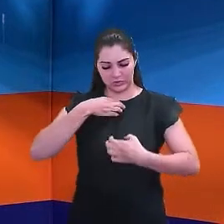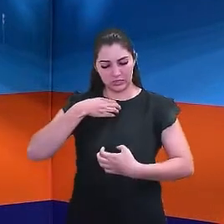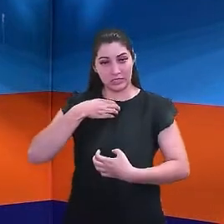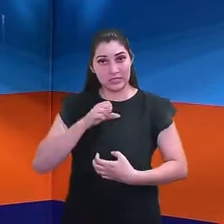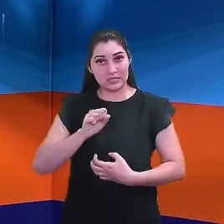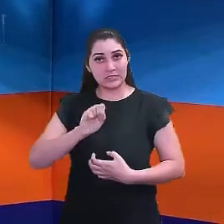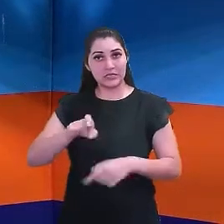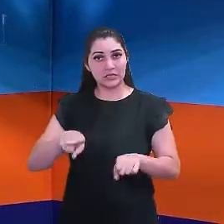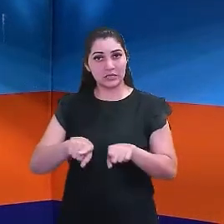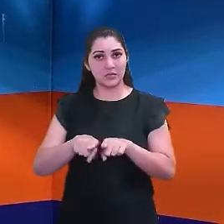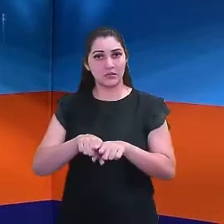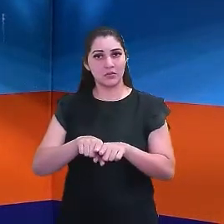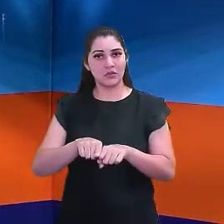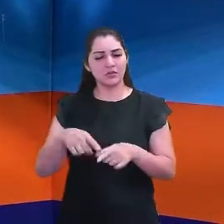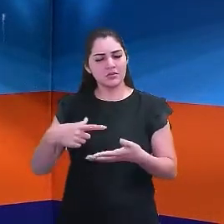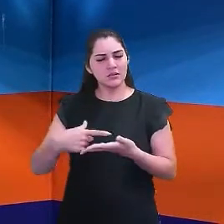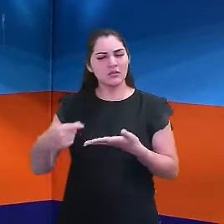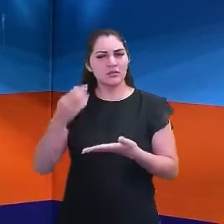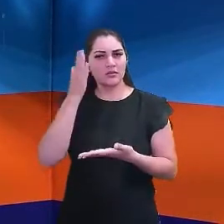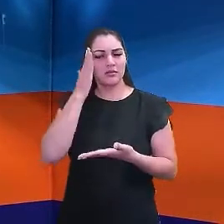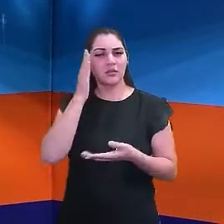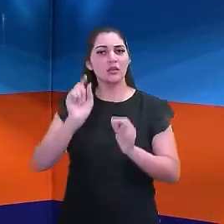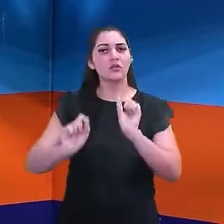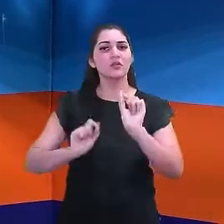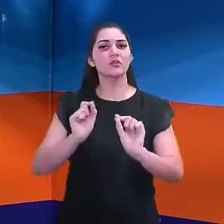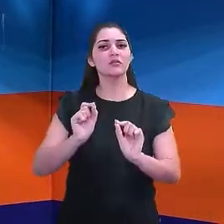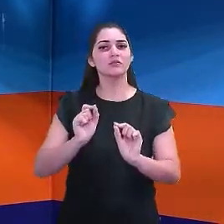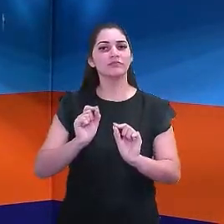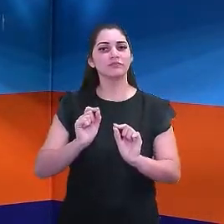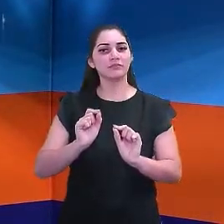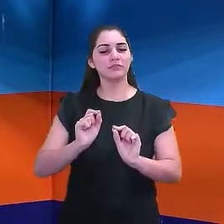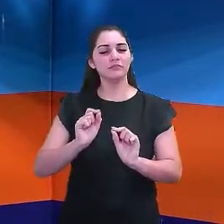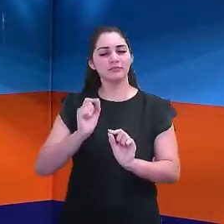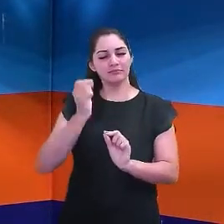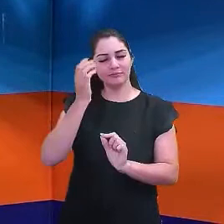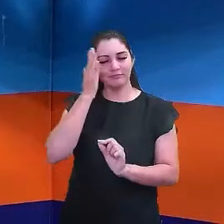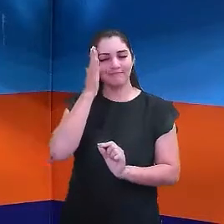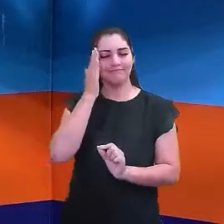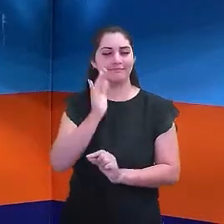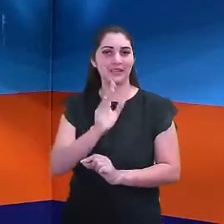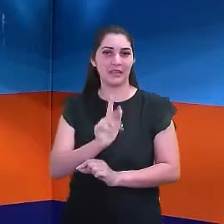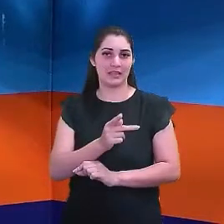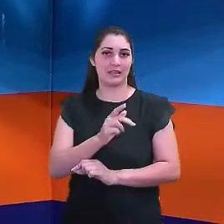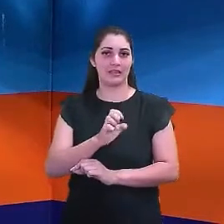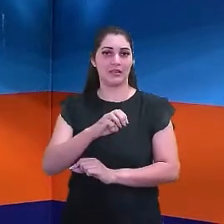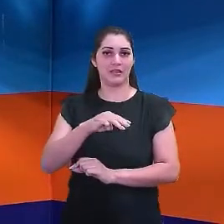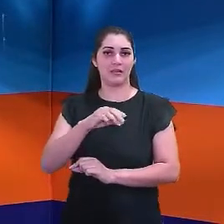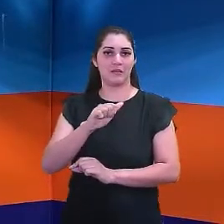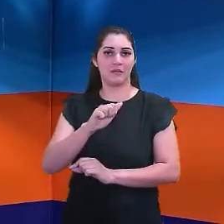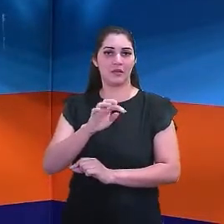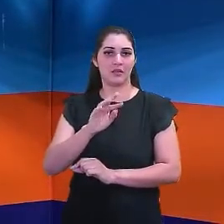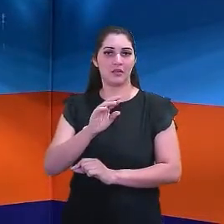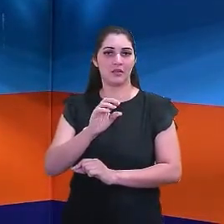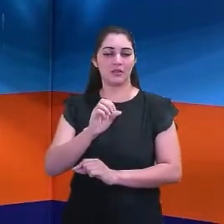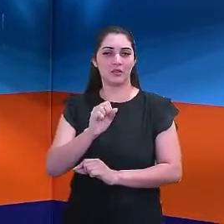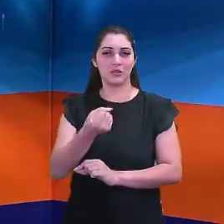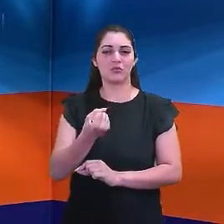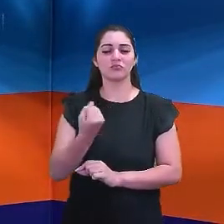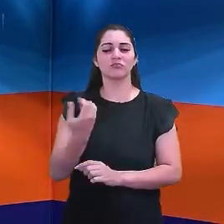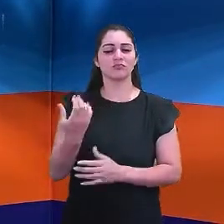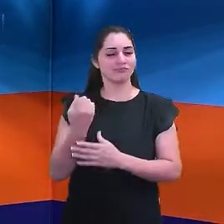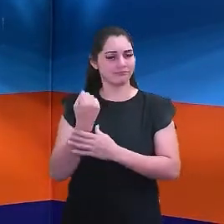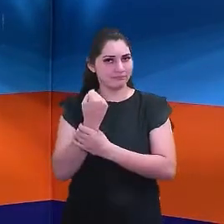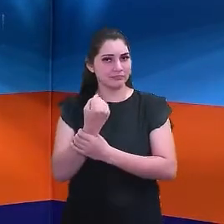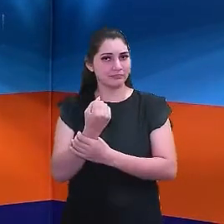você também sair daqui entendendo sobre isso, você vai entender o fenômeno da hematose com muito mais propriedade. Primeira coisa que eu quero chamar a atenção de vocês. Quando